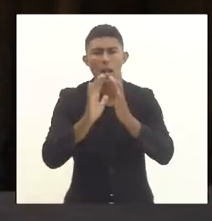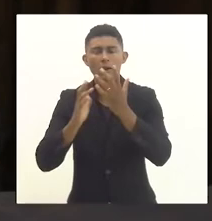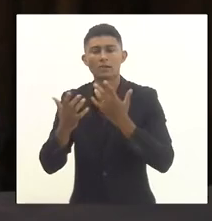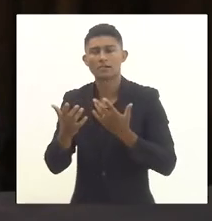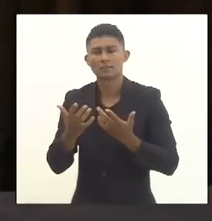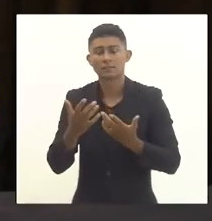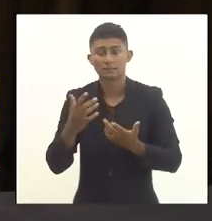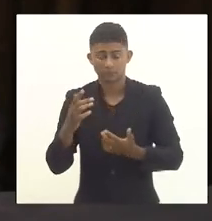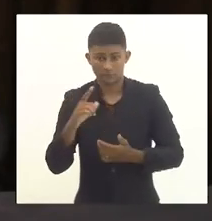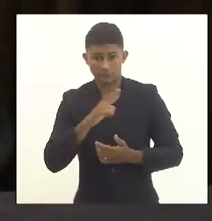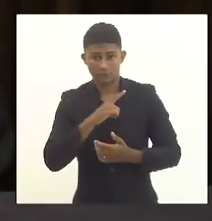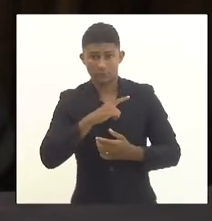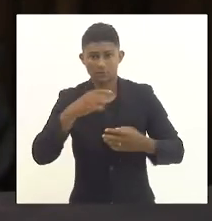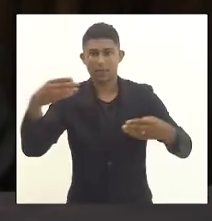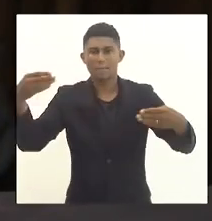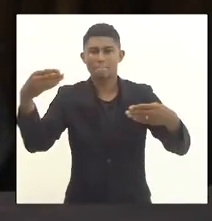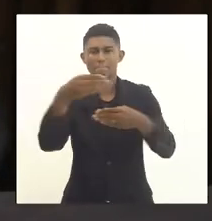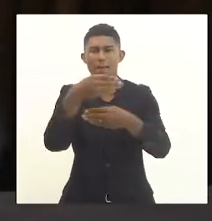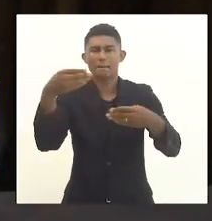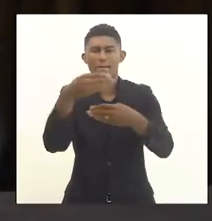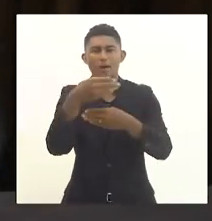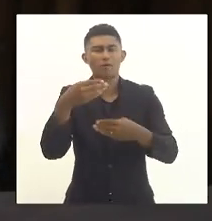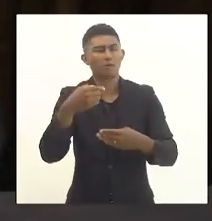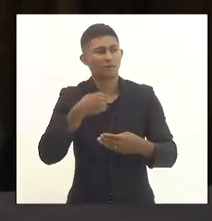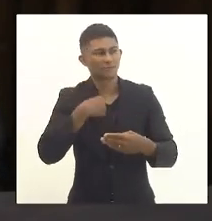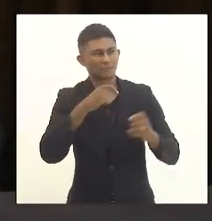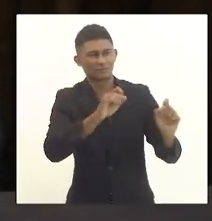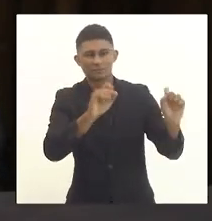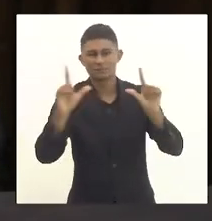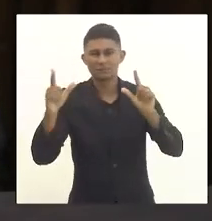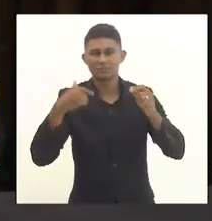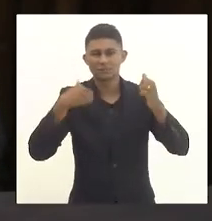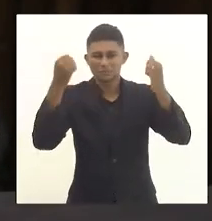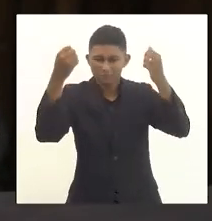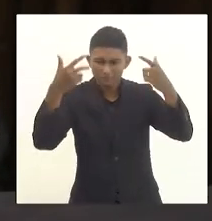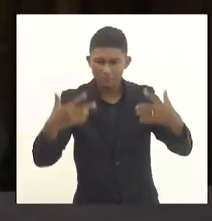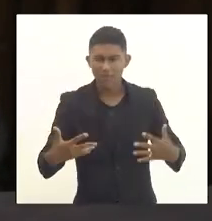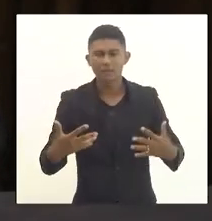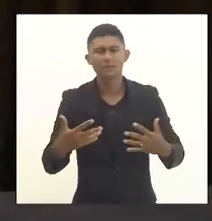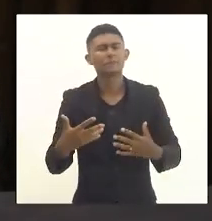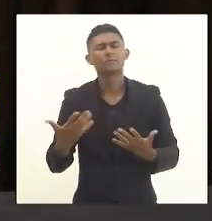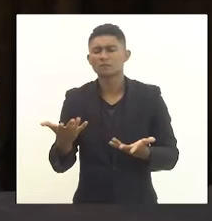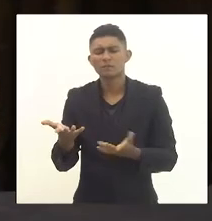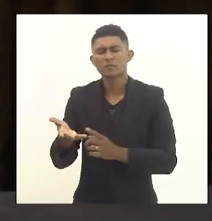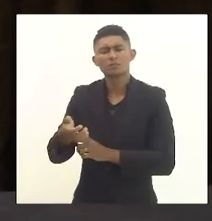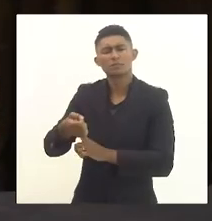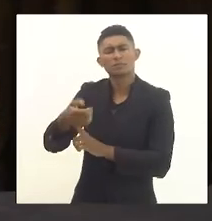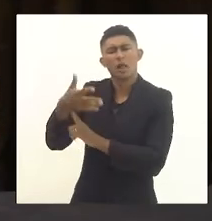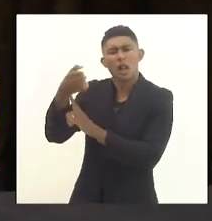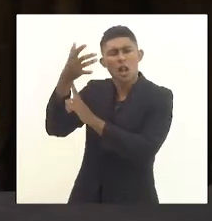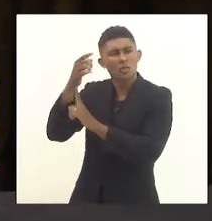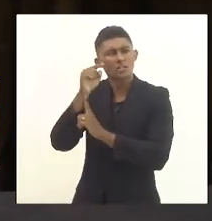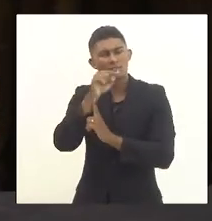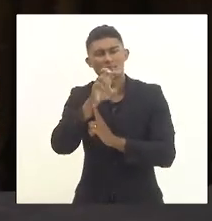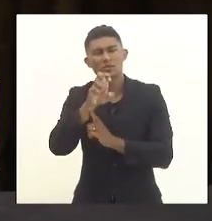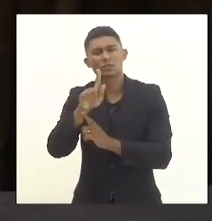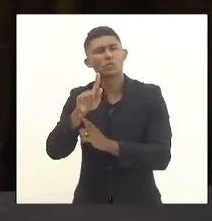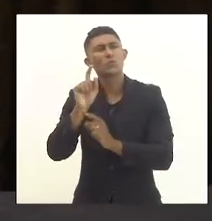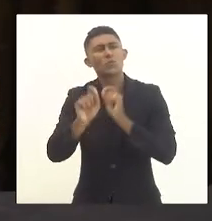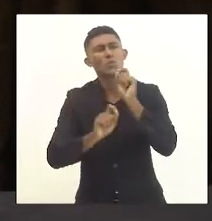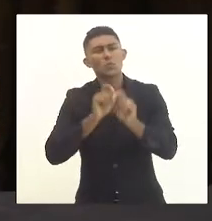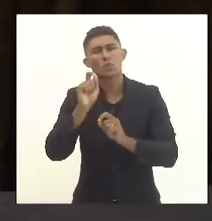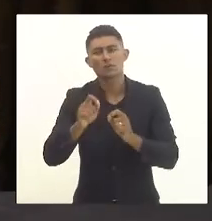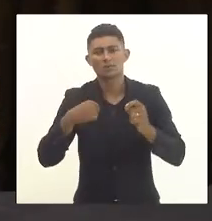apresentação aí, que eu ia falar basicamente da tecnologia em si, mas o que dá para...